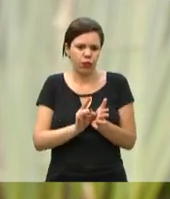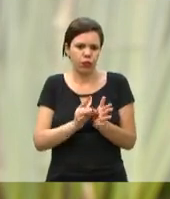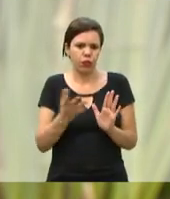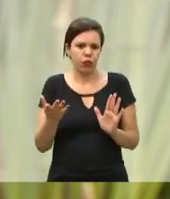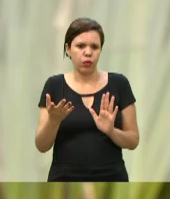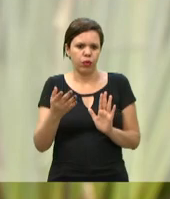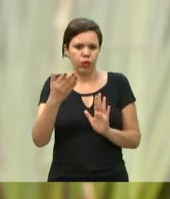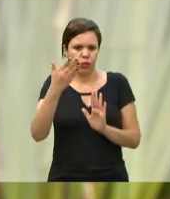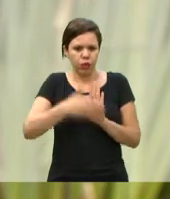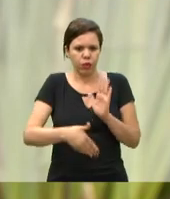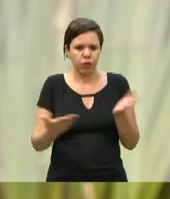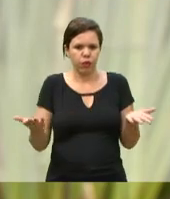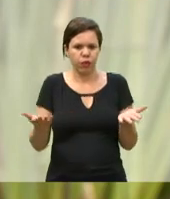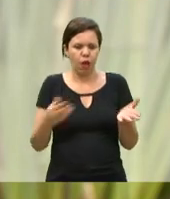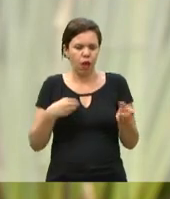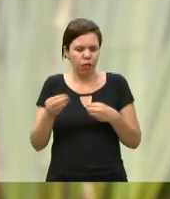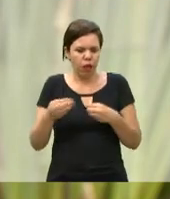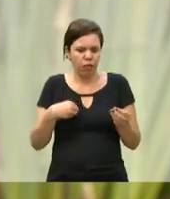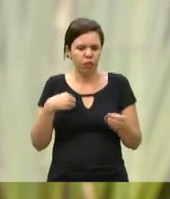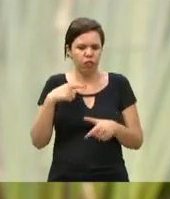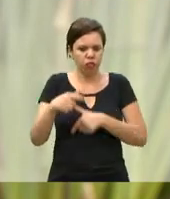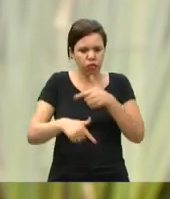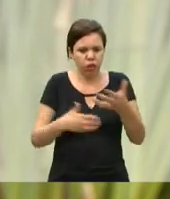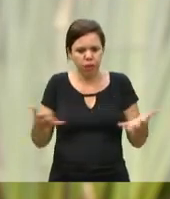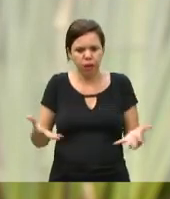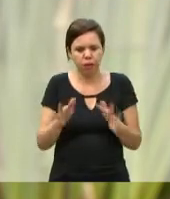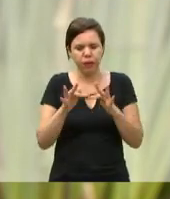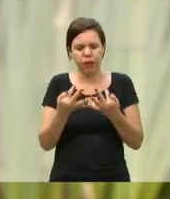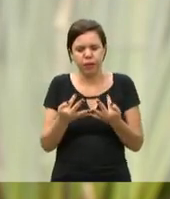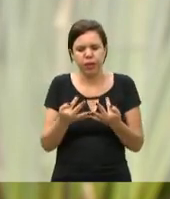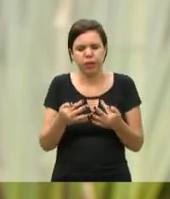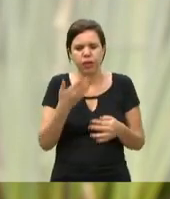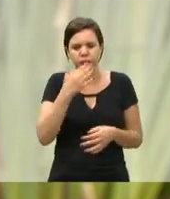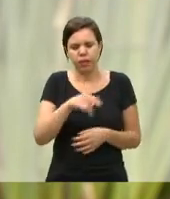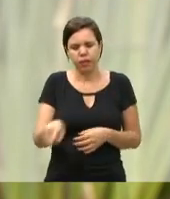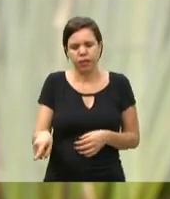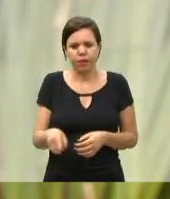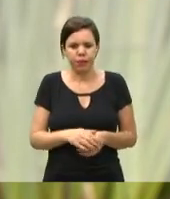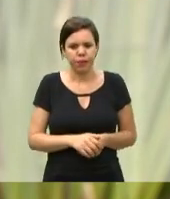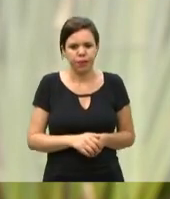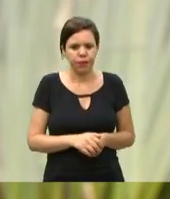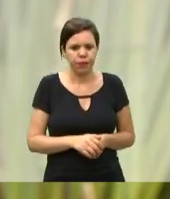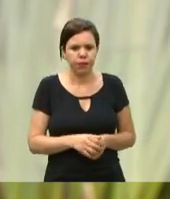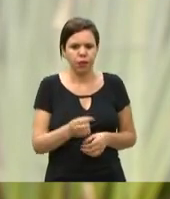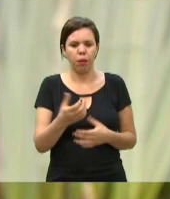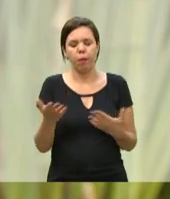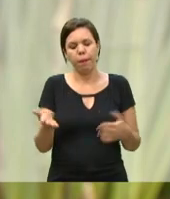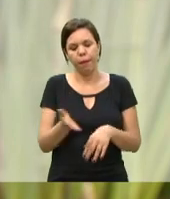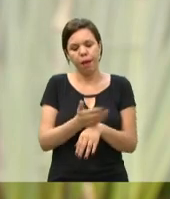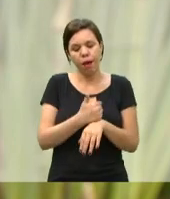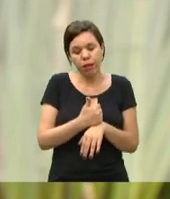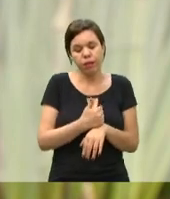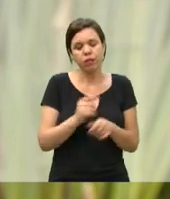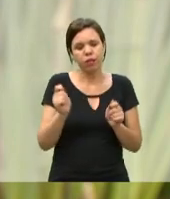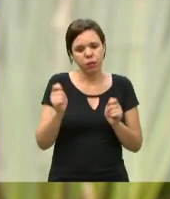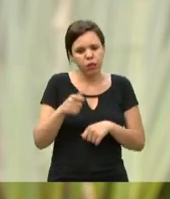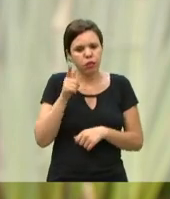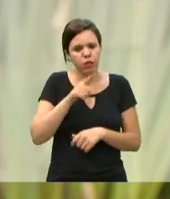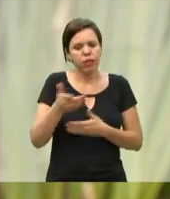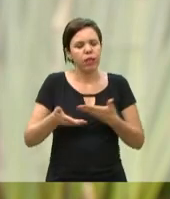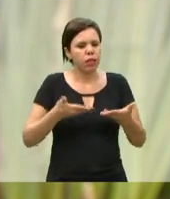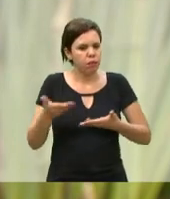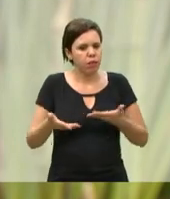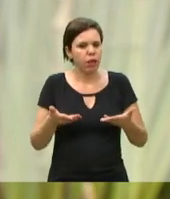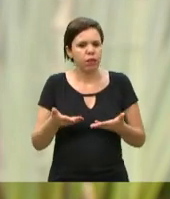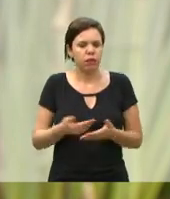né, mais flexível para essas famílias e para essa criança. Então, quanto mais cedo, melhor o